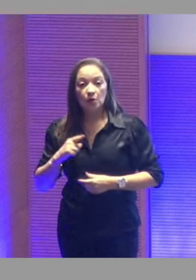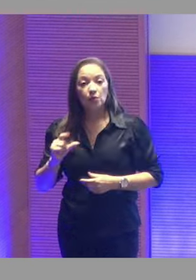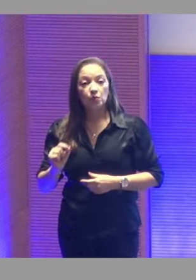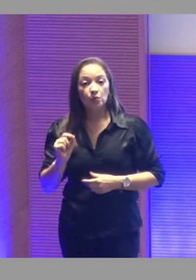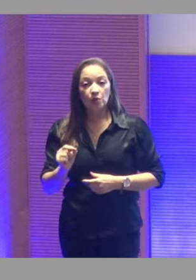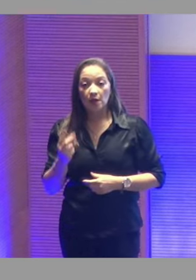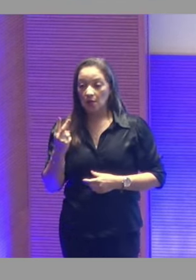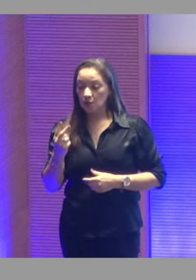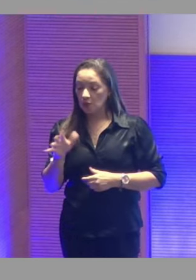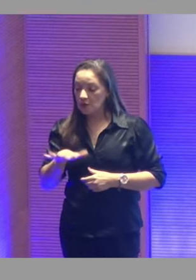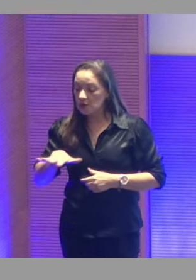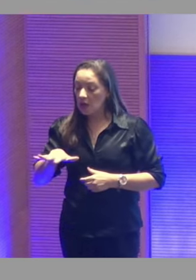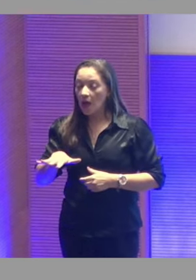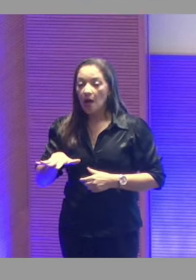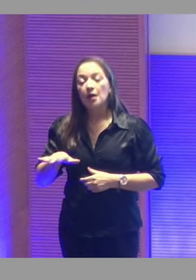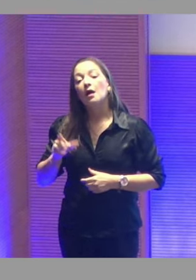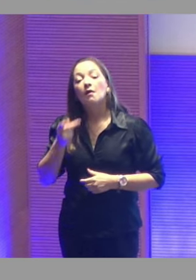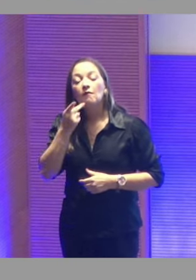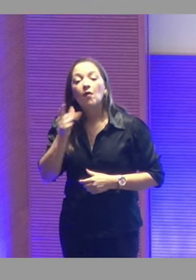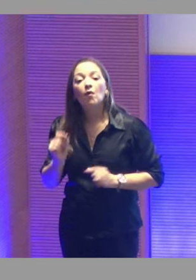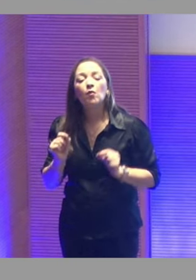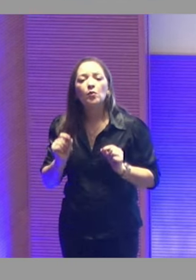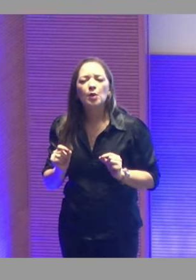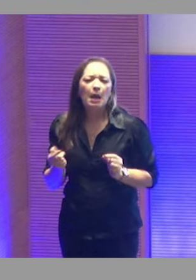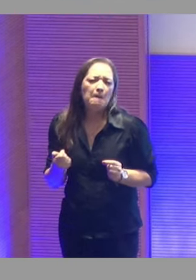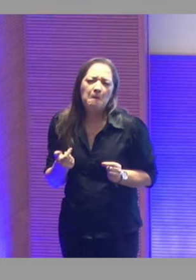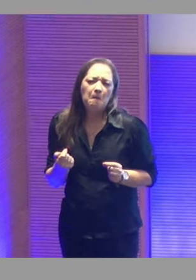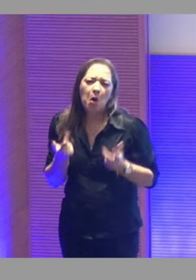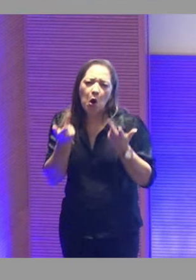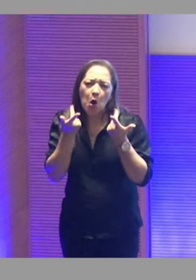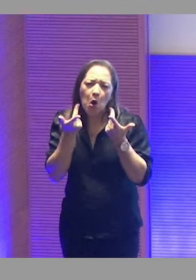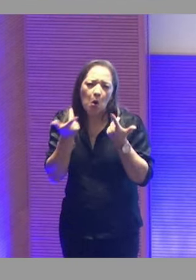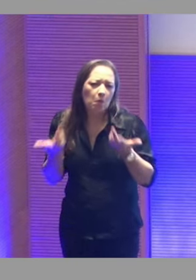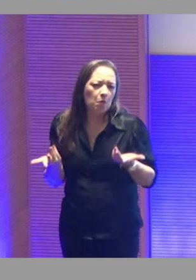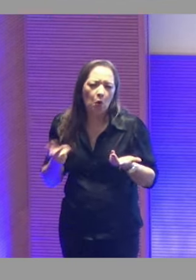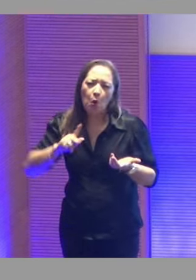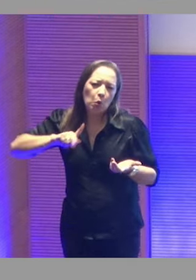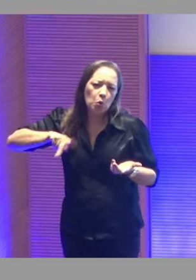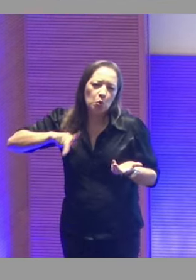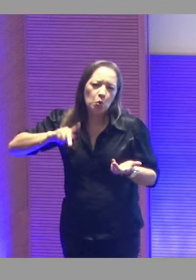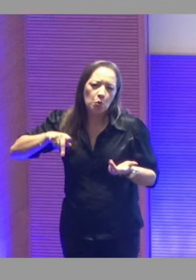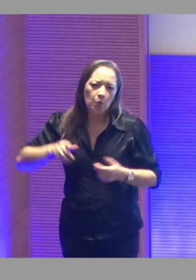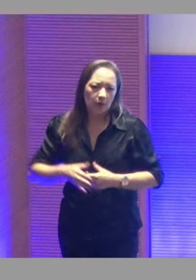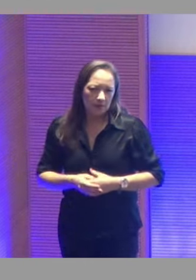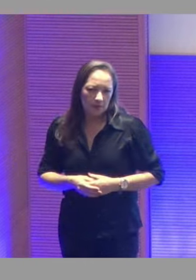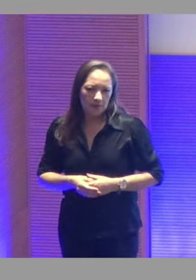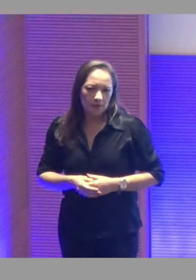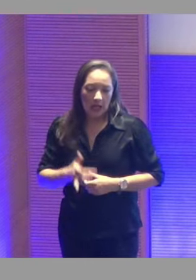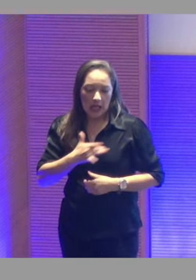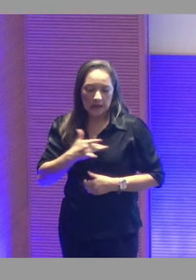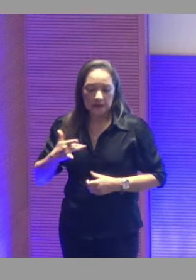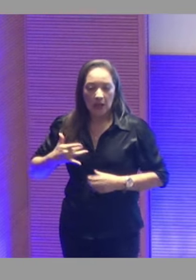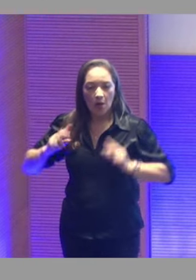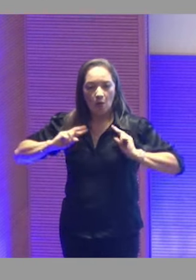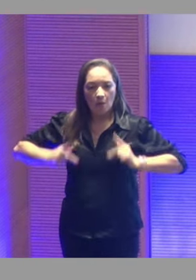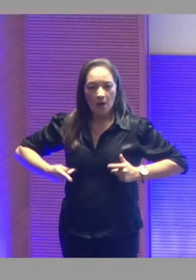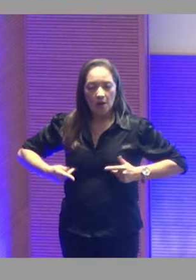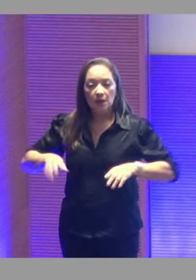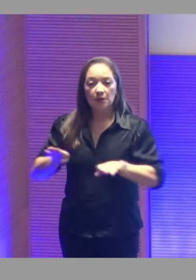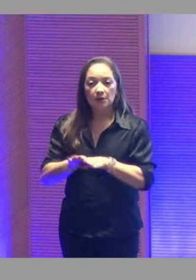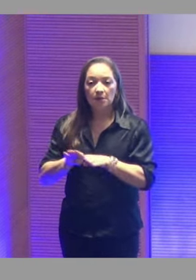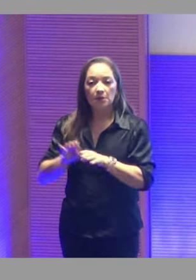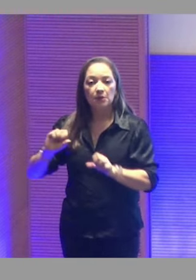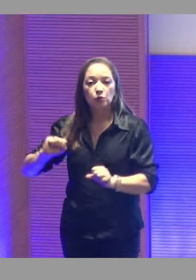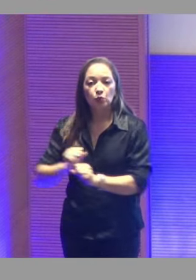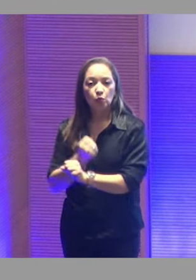tem dois setores só que aí disseram que que é pouco comum ou que não é comum que é o setor de saúde humana e de construção